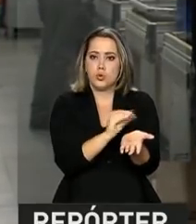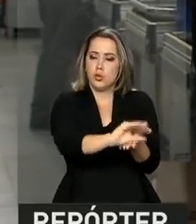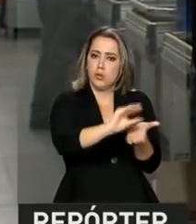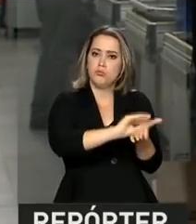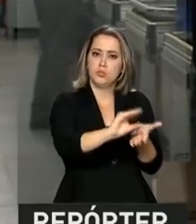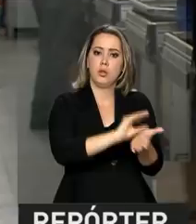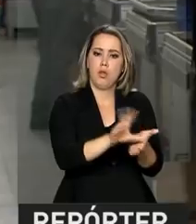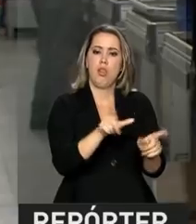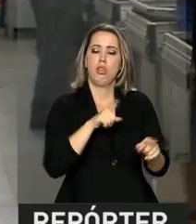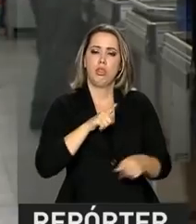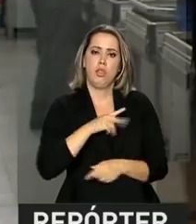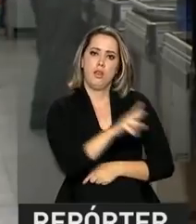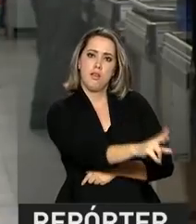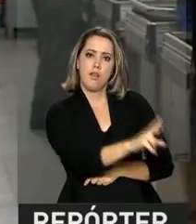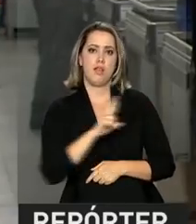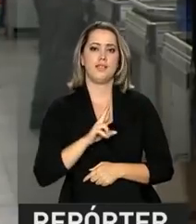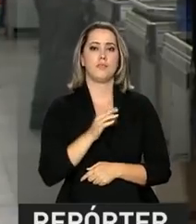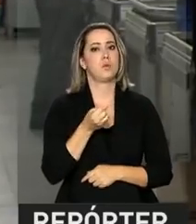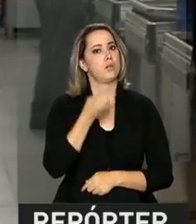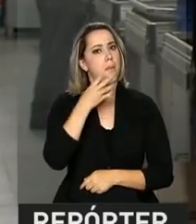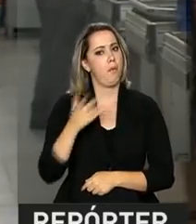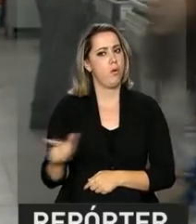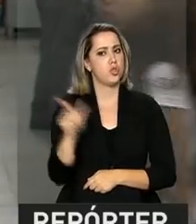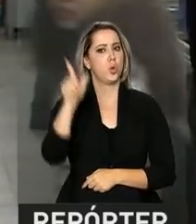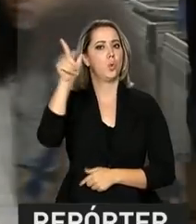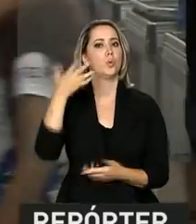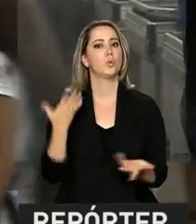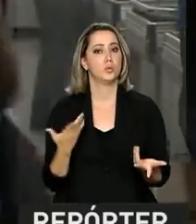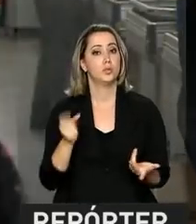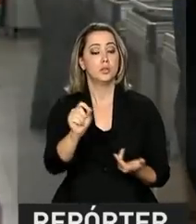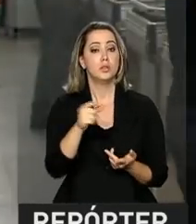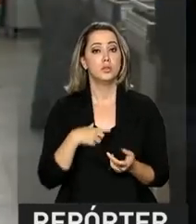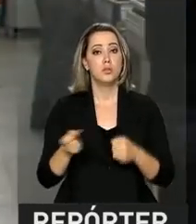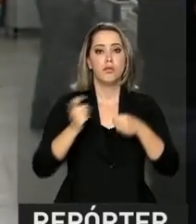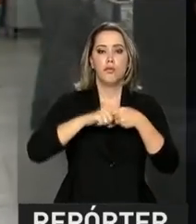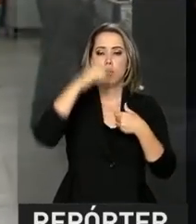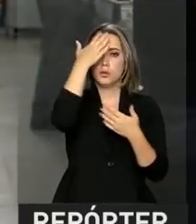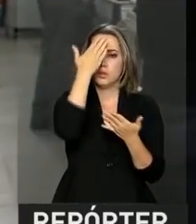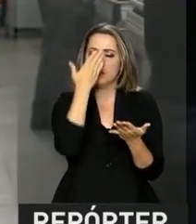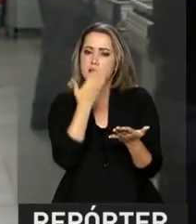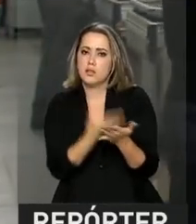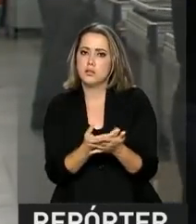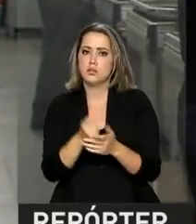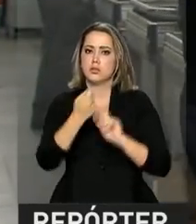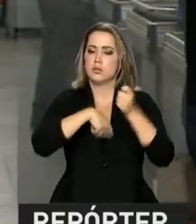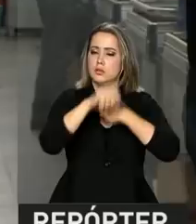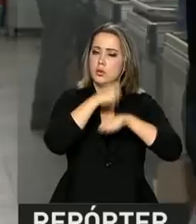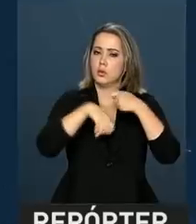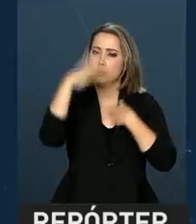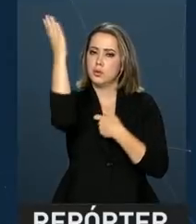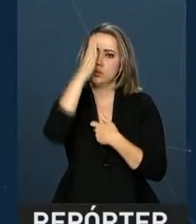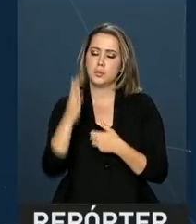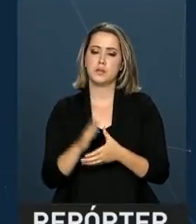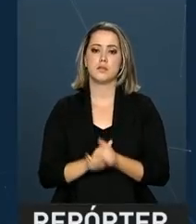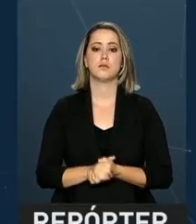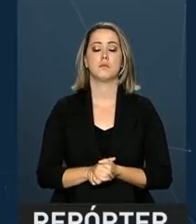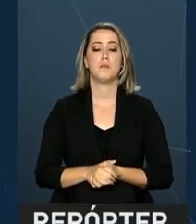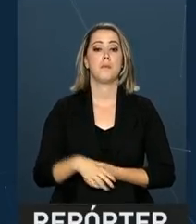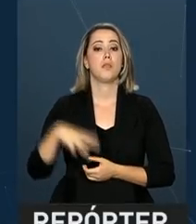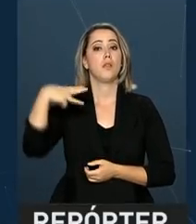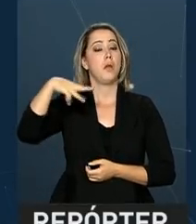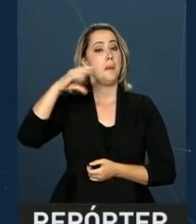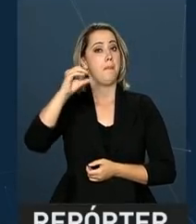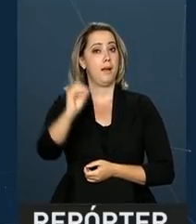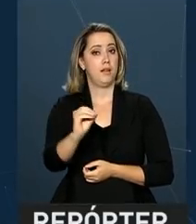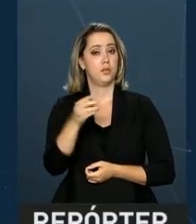ter um resultado. E os índices revelam a retomada da credibilidade da economia brasileira. Em março deste